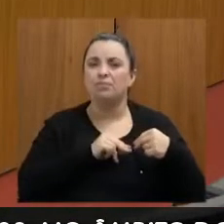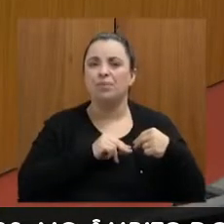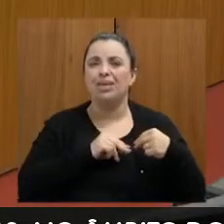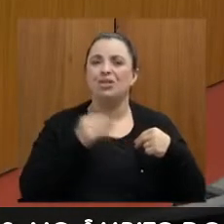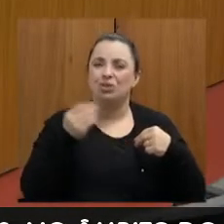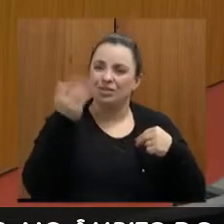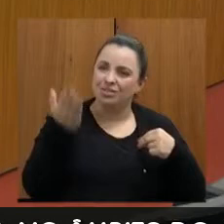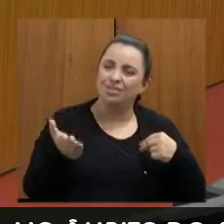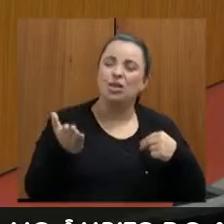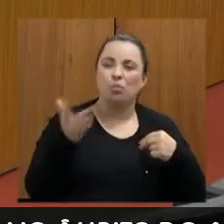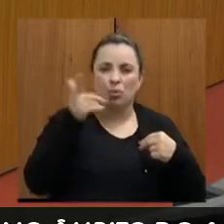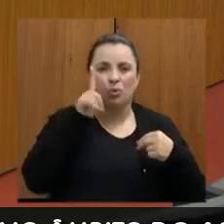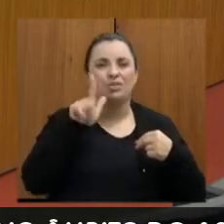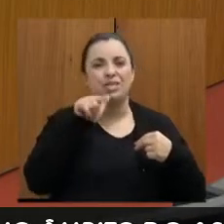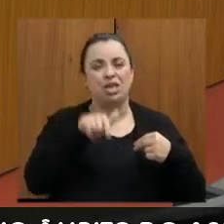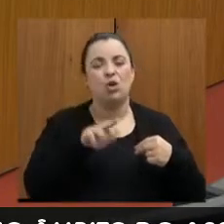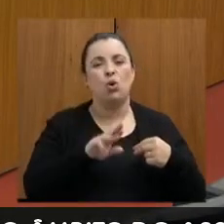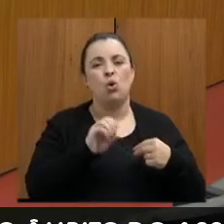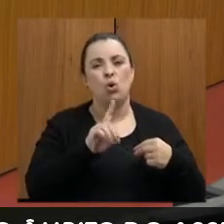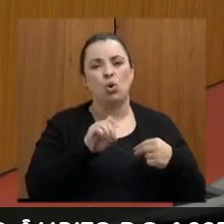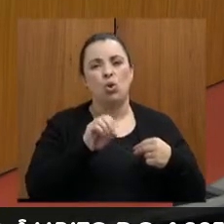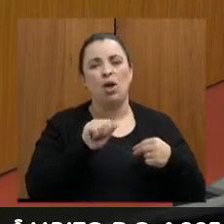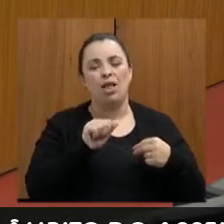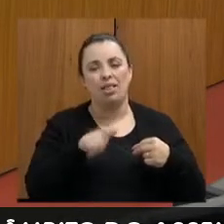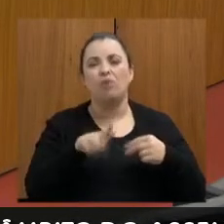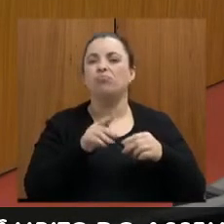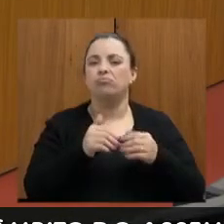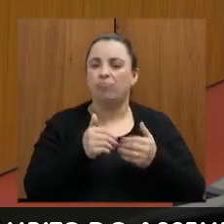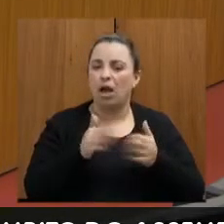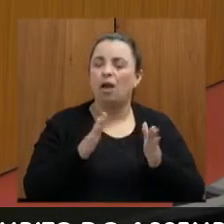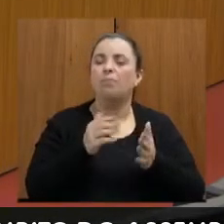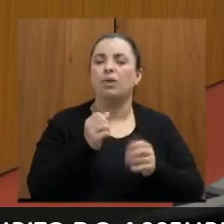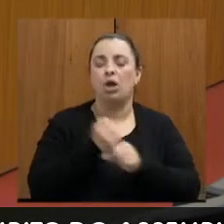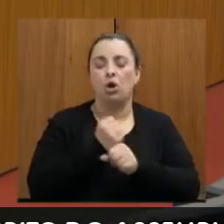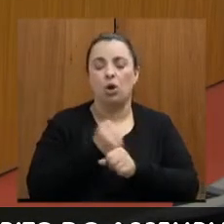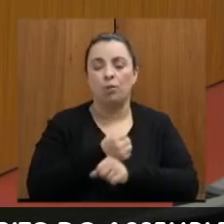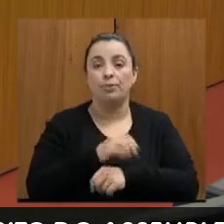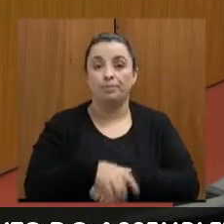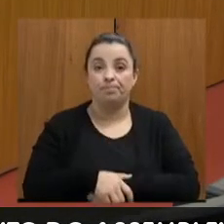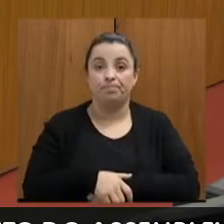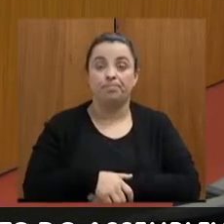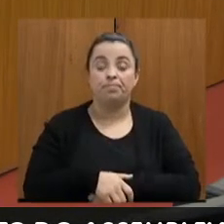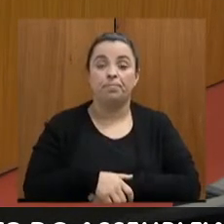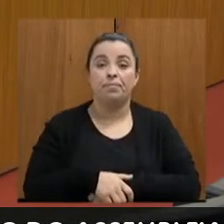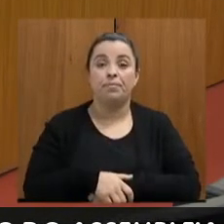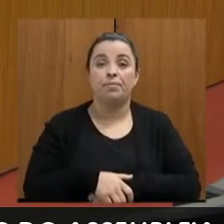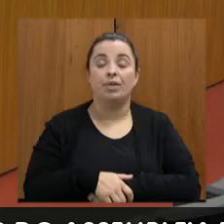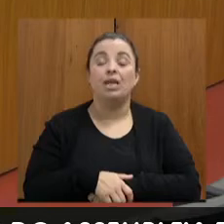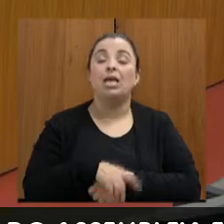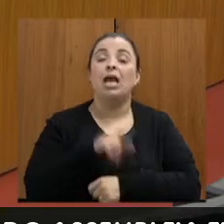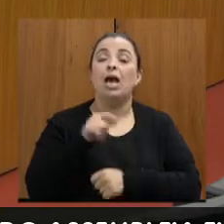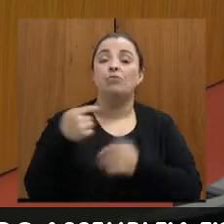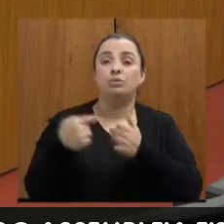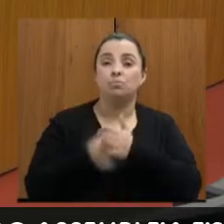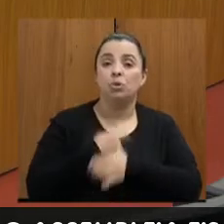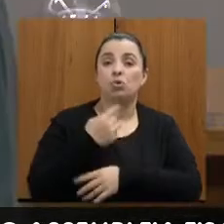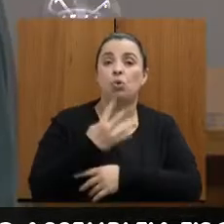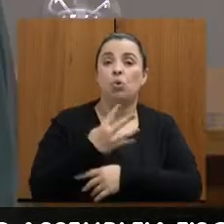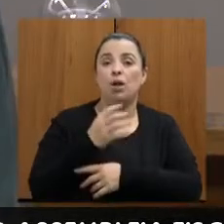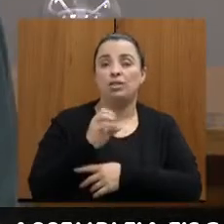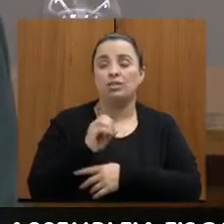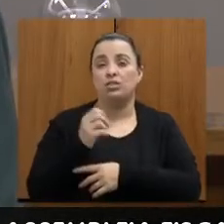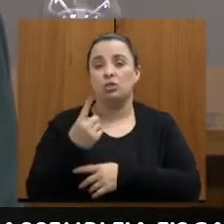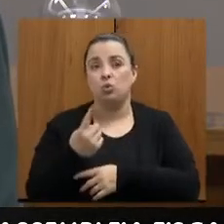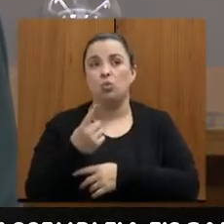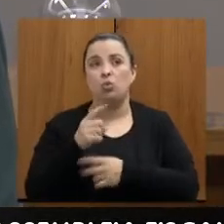todos os erro aí desde trabalhar com relação à a-401 e a